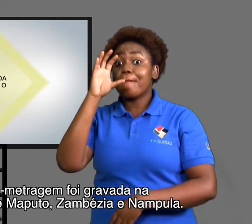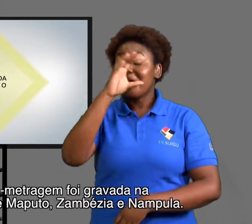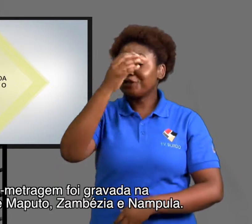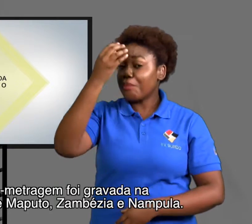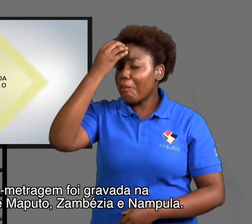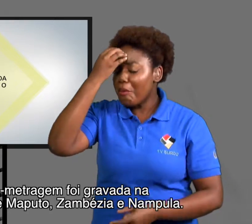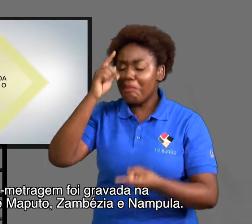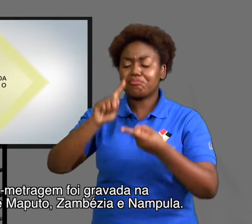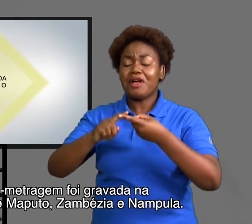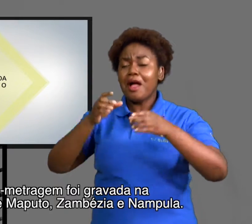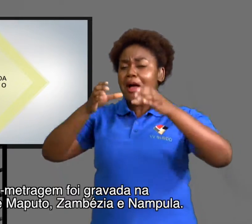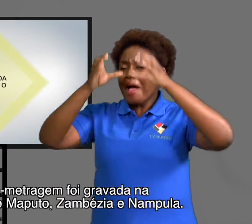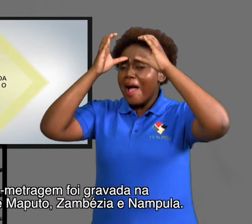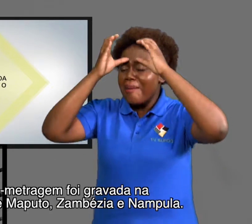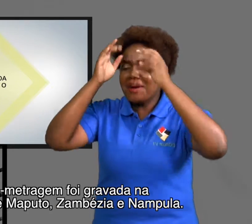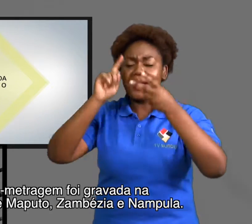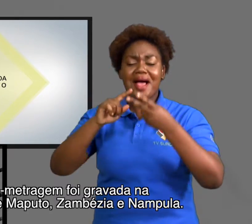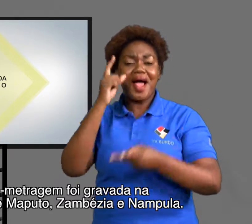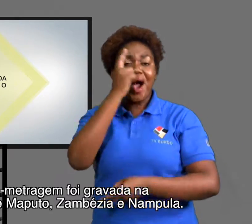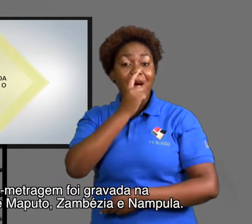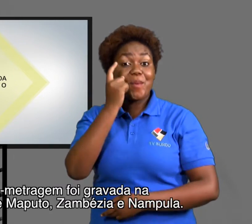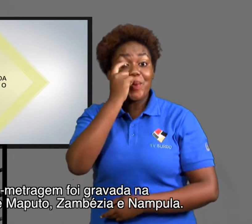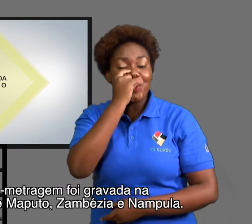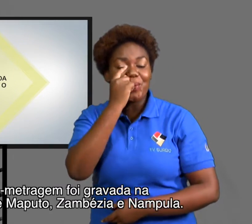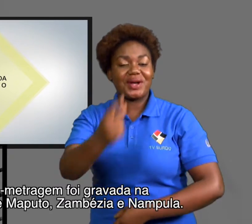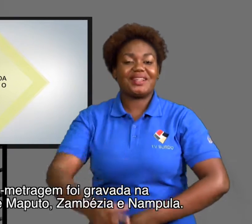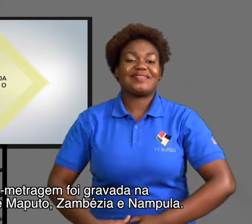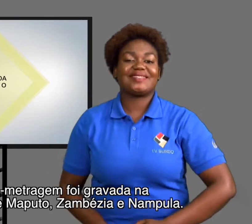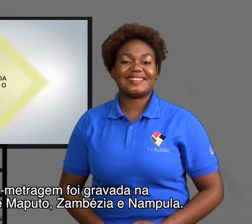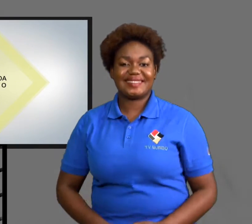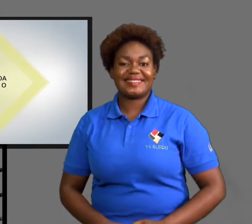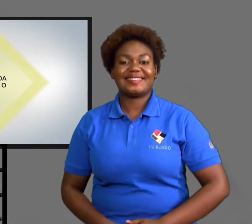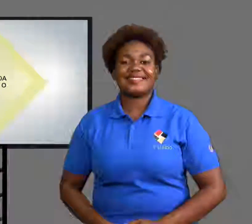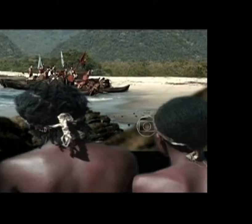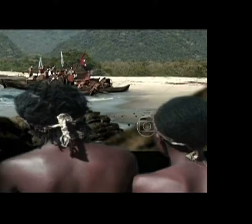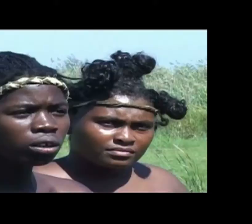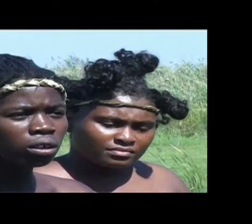províncias de Maputo, Zambésia e Nampula.